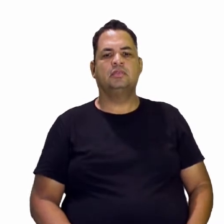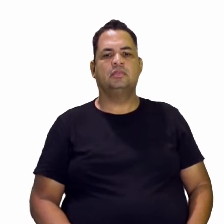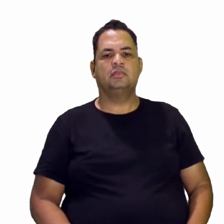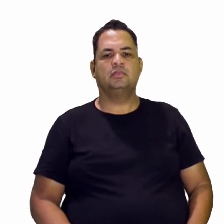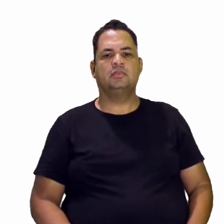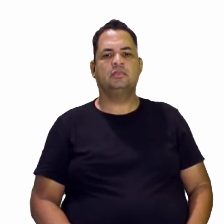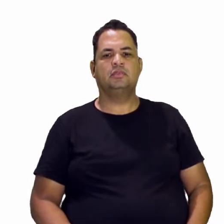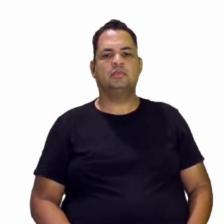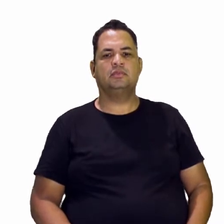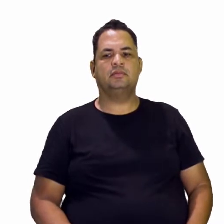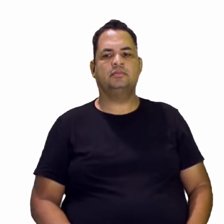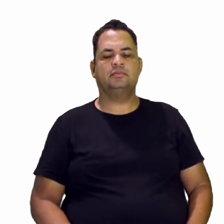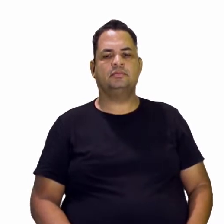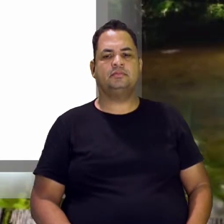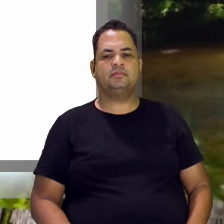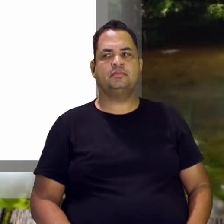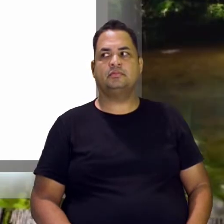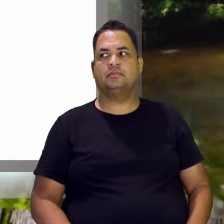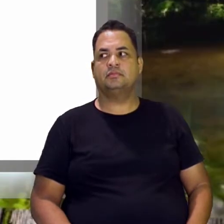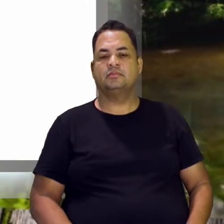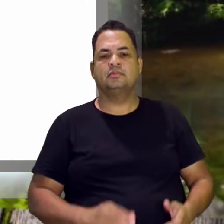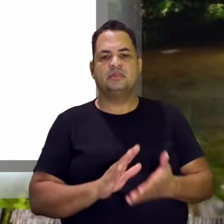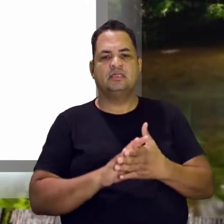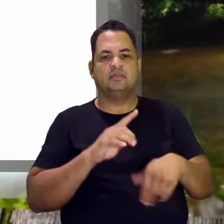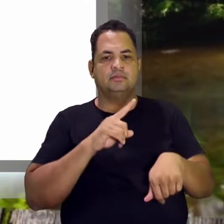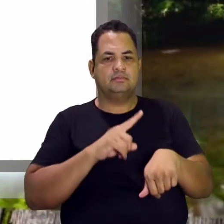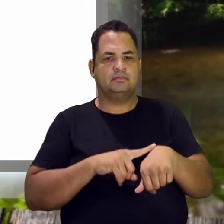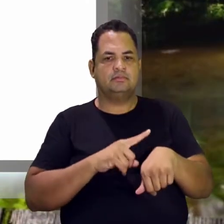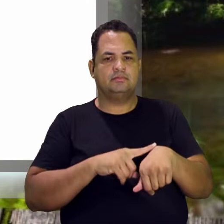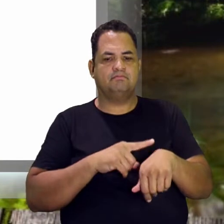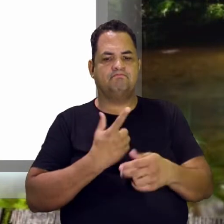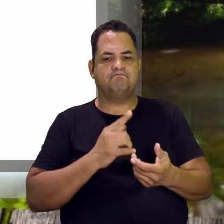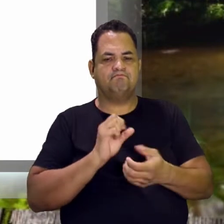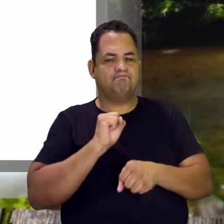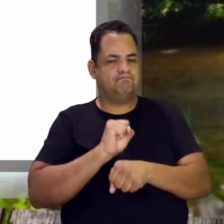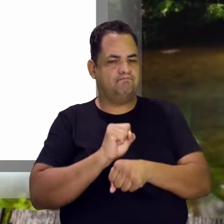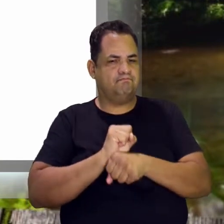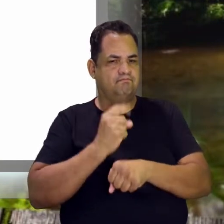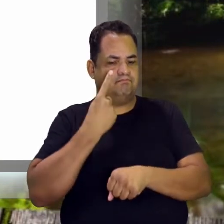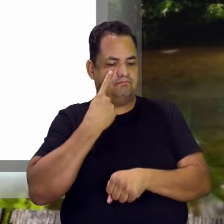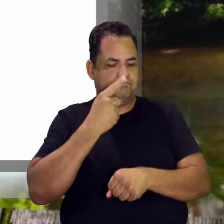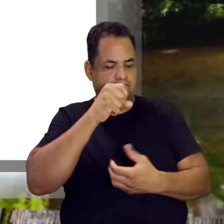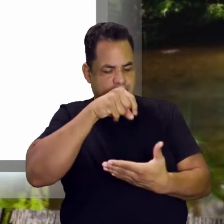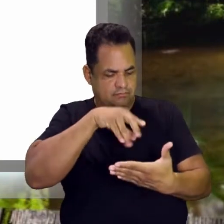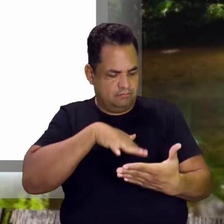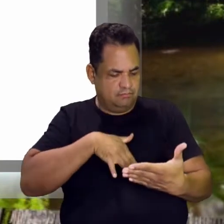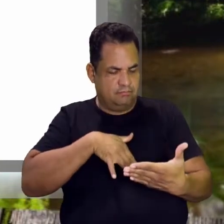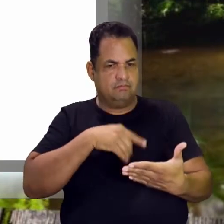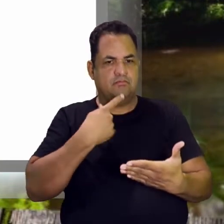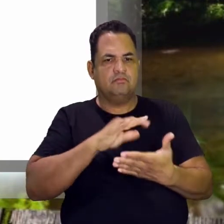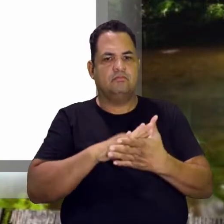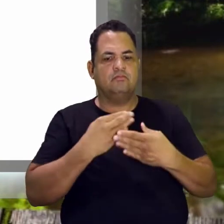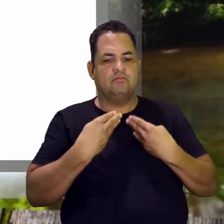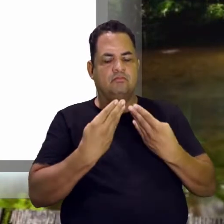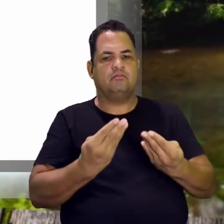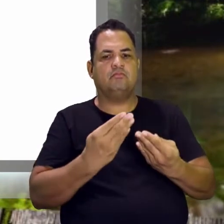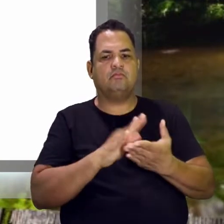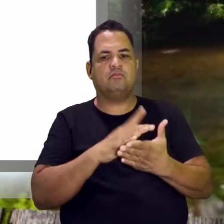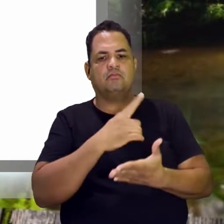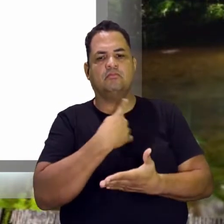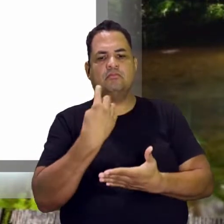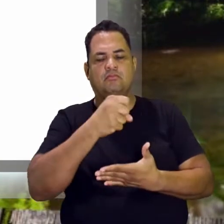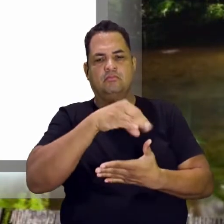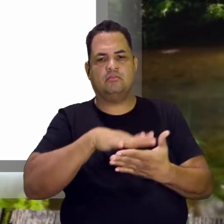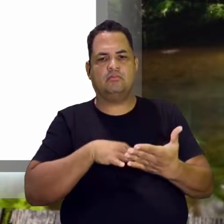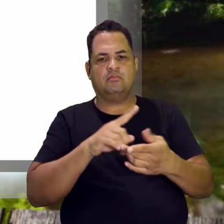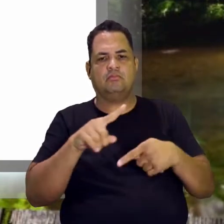Então essa foi a nossa aula e aí a gente vai dar aquele tempinho para você, tá? Dar uma olhada no material que você recebeu com as nossas